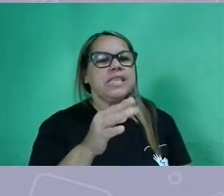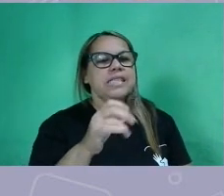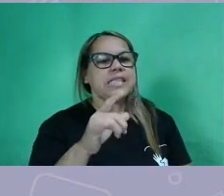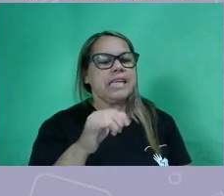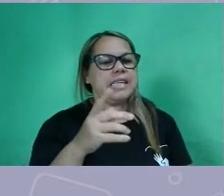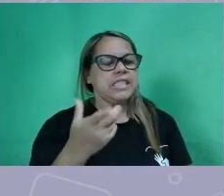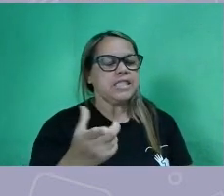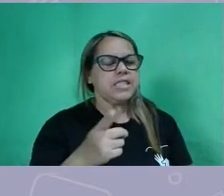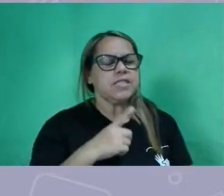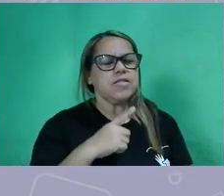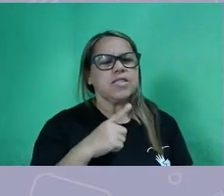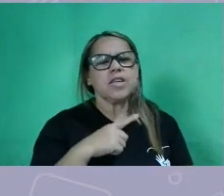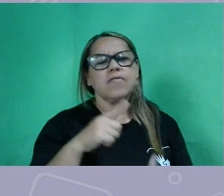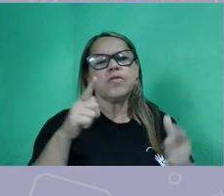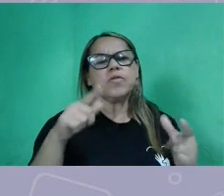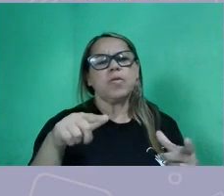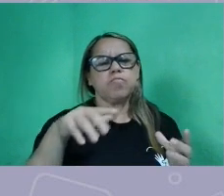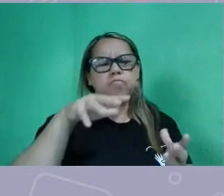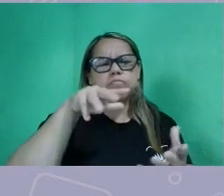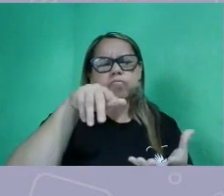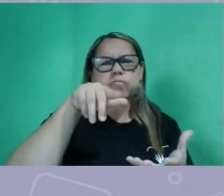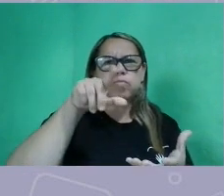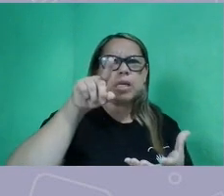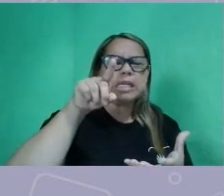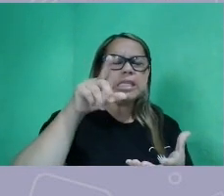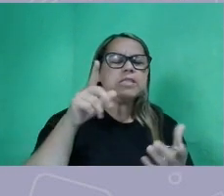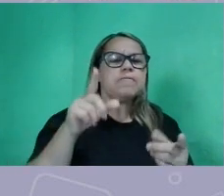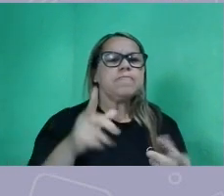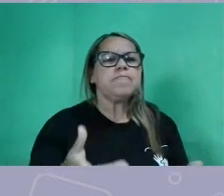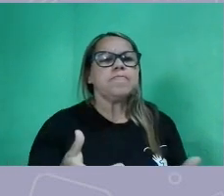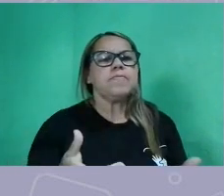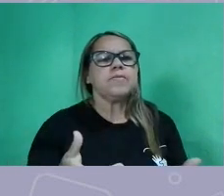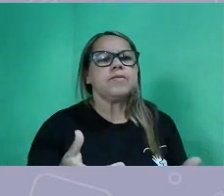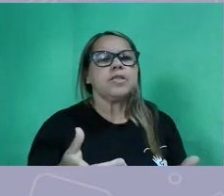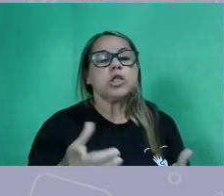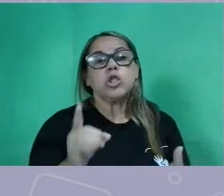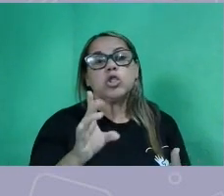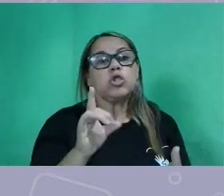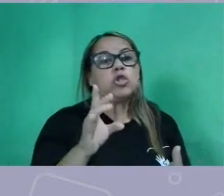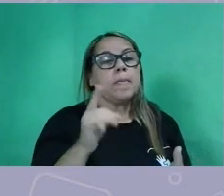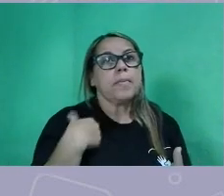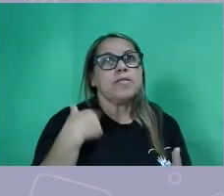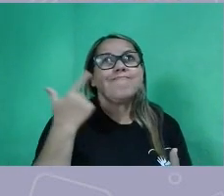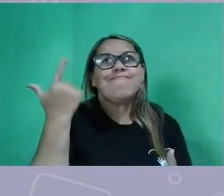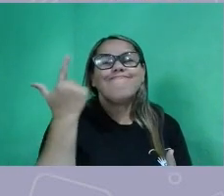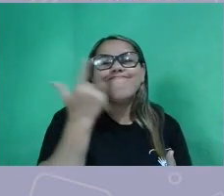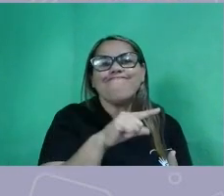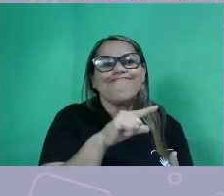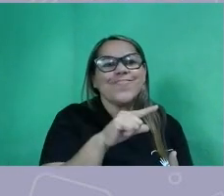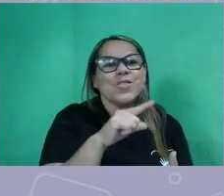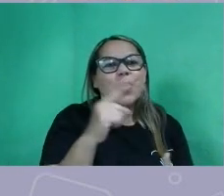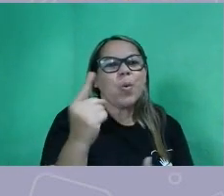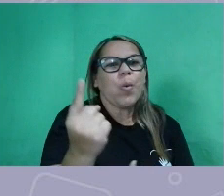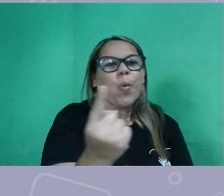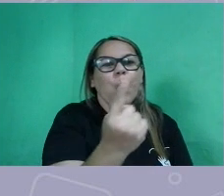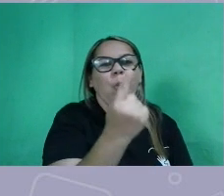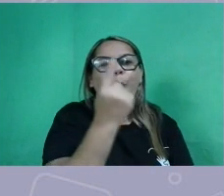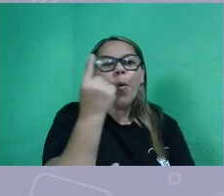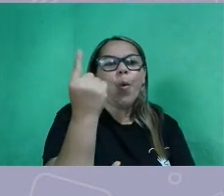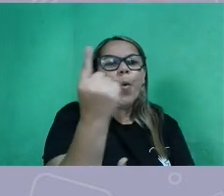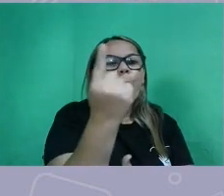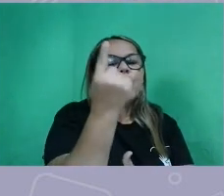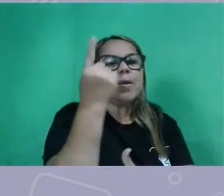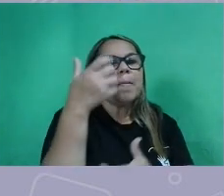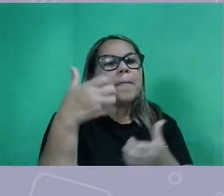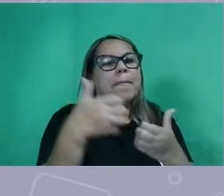está em uma órbita geoestacionária que só pode ser alcançada em uma altitude muito próxima